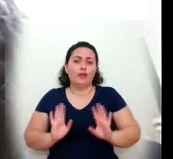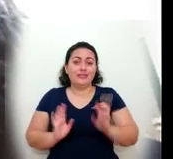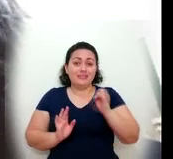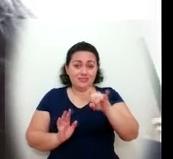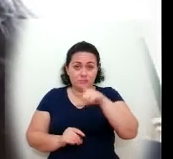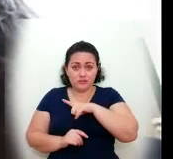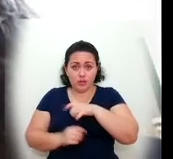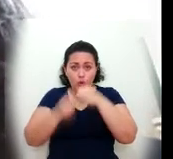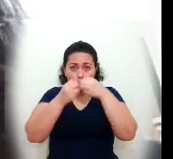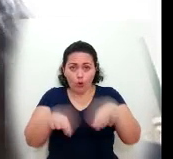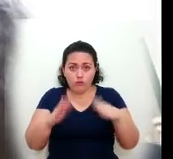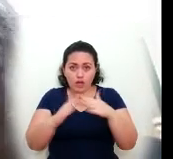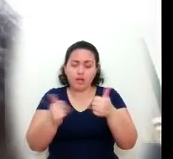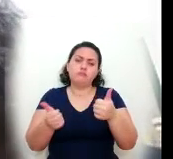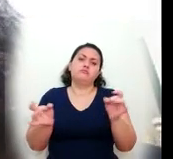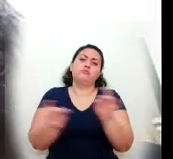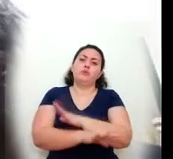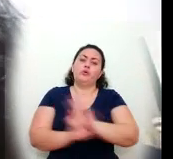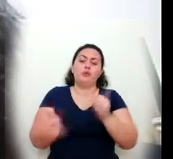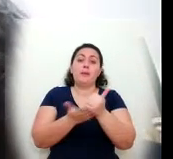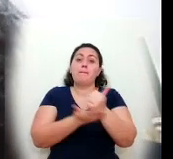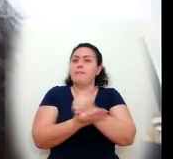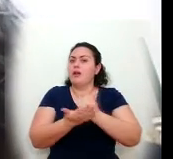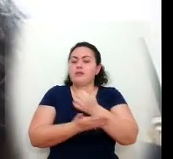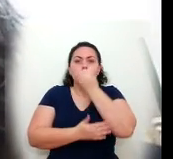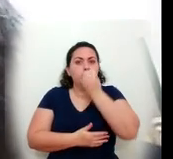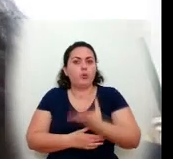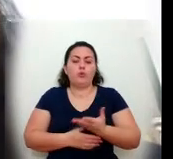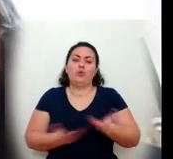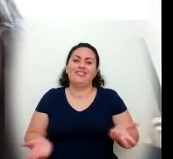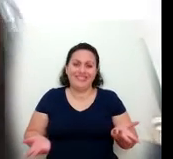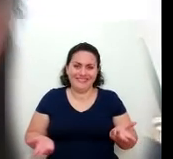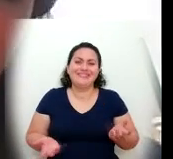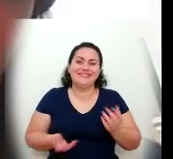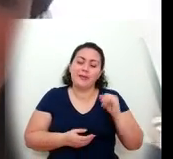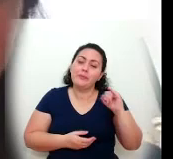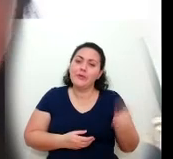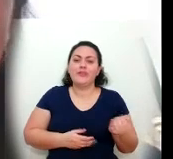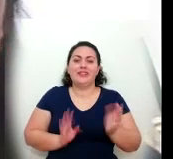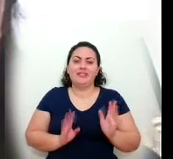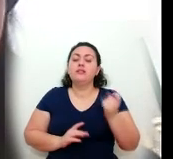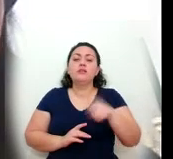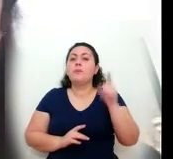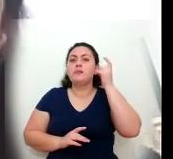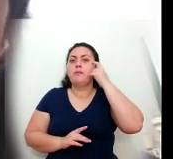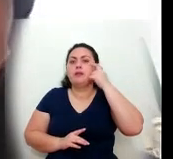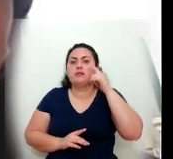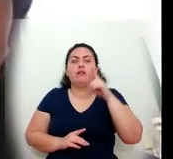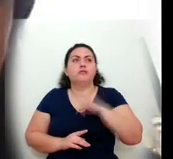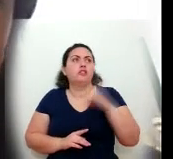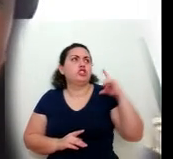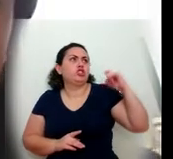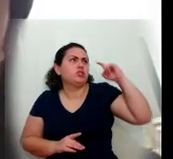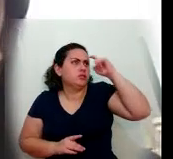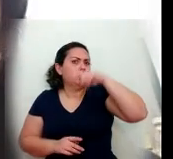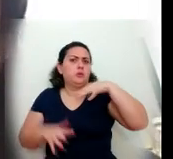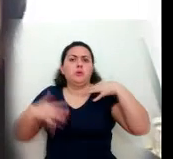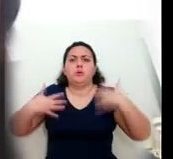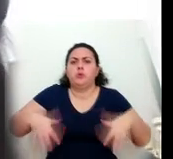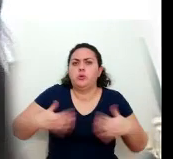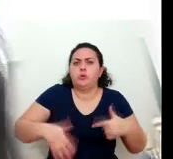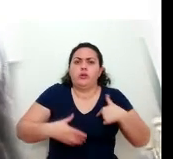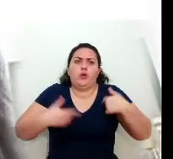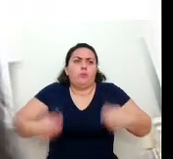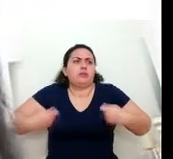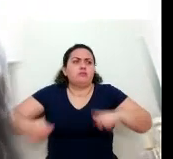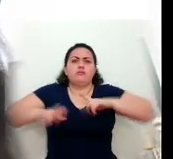em casa tá salvo, né? Que é uma boa base para muitas preparações. Então também é isso, não precisa pensar que é uma